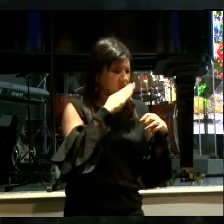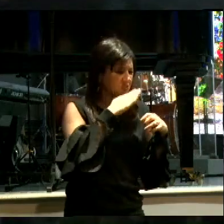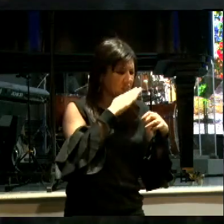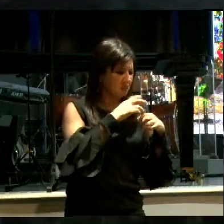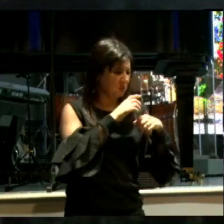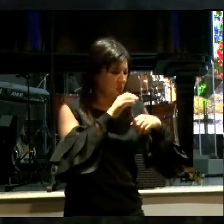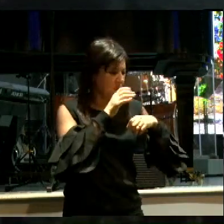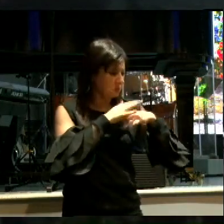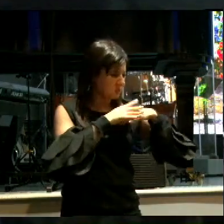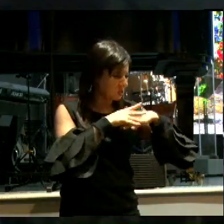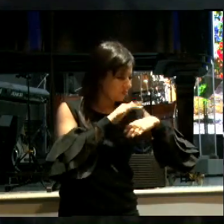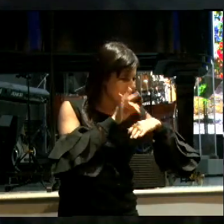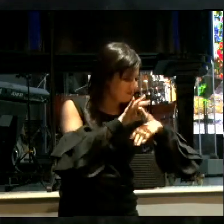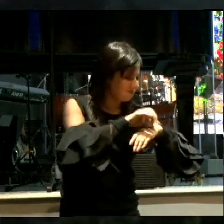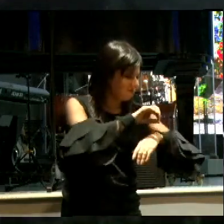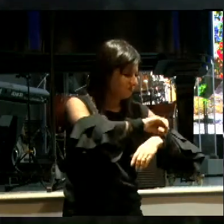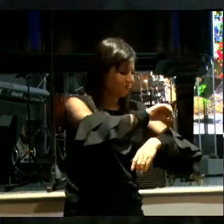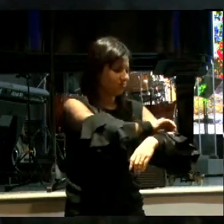um ambiente de